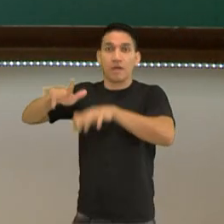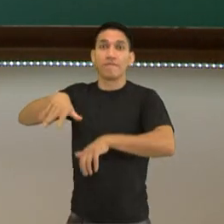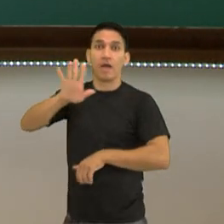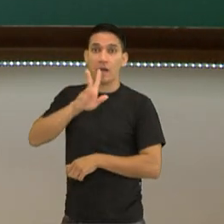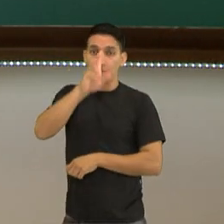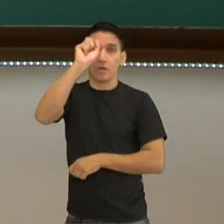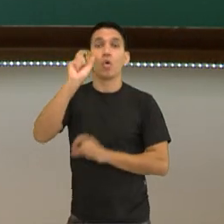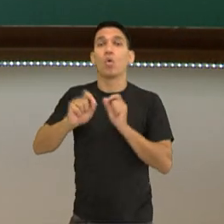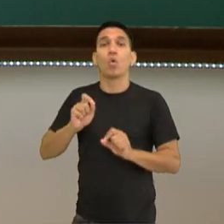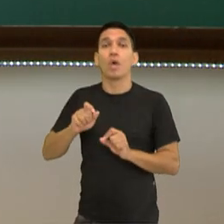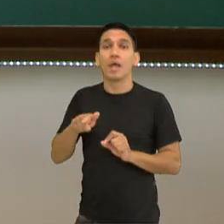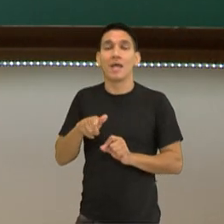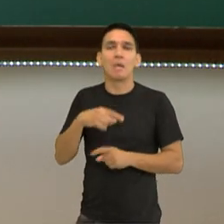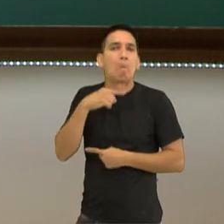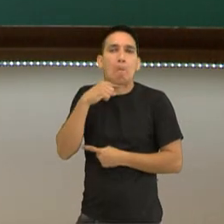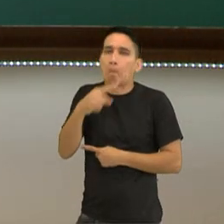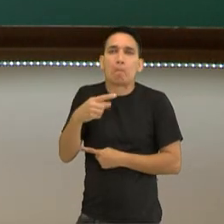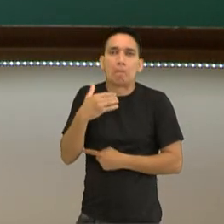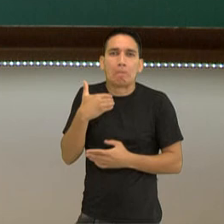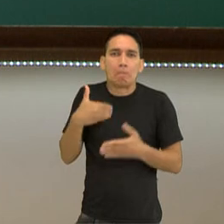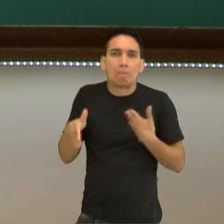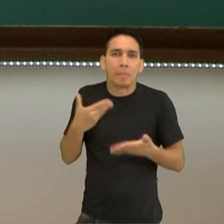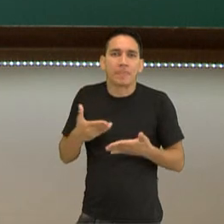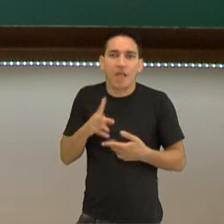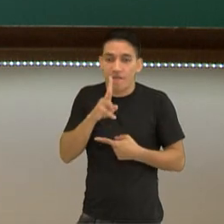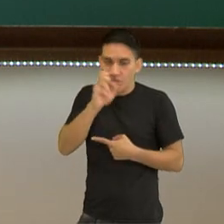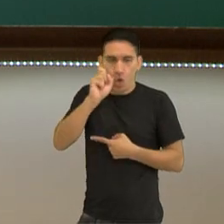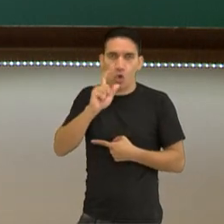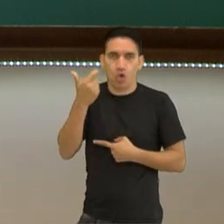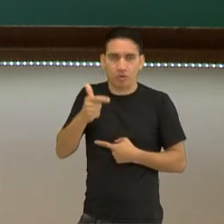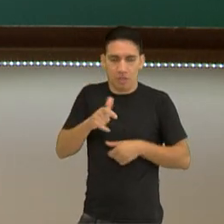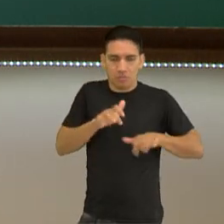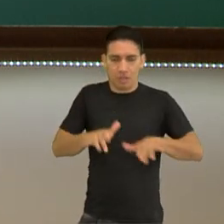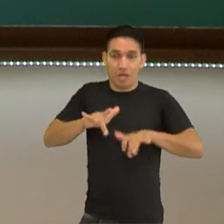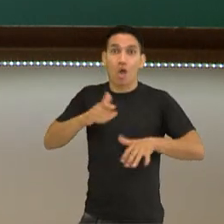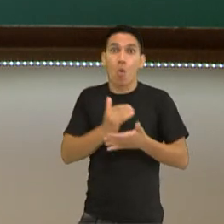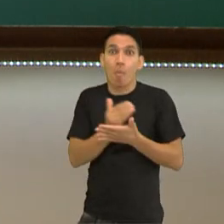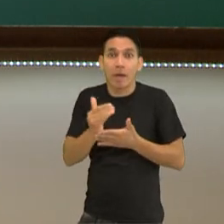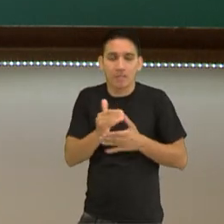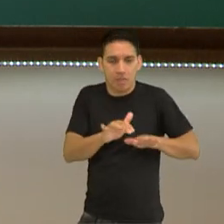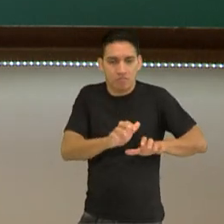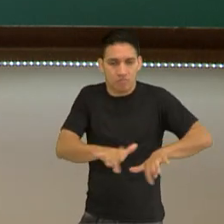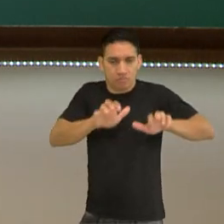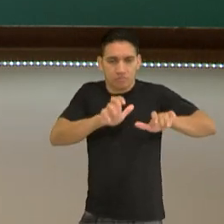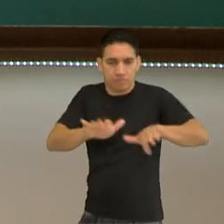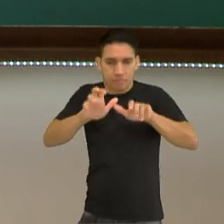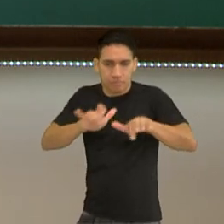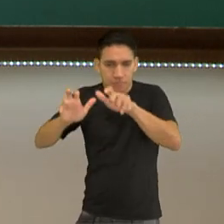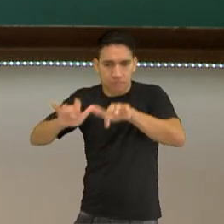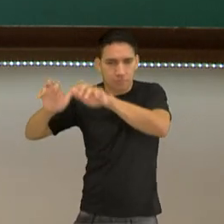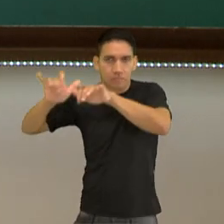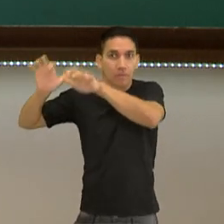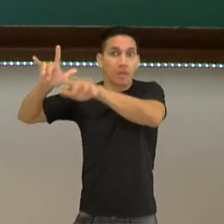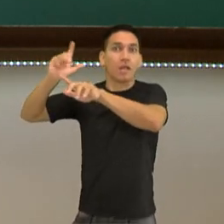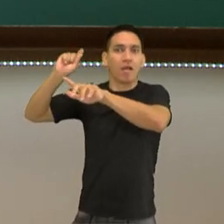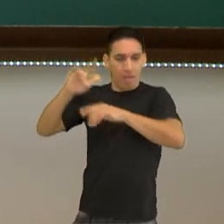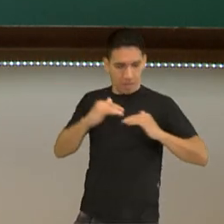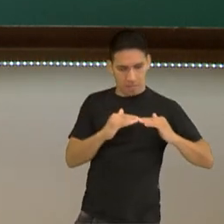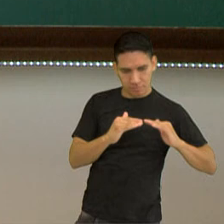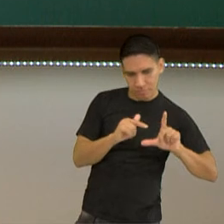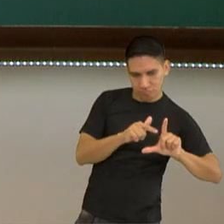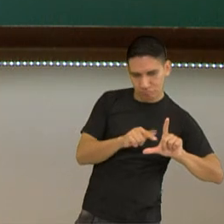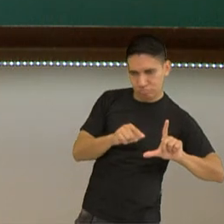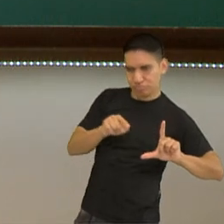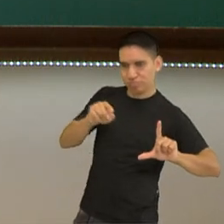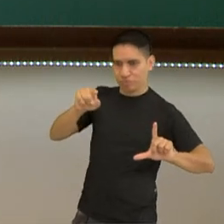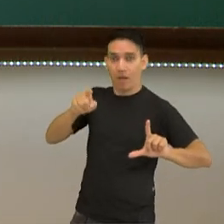ele não deixa você bater forte. Então ele cresce essa escala e faz esse crescimento, e a gente percebe todas essas separações